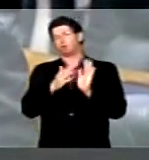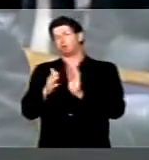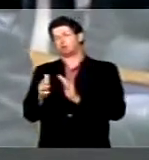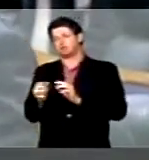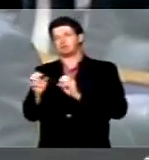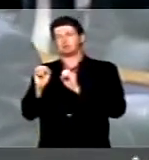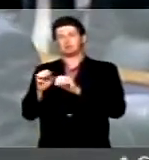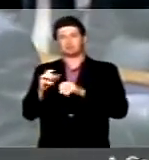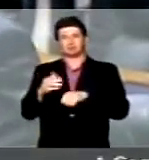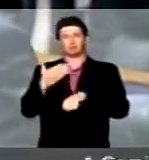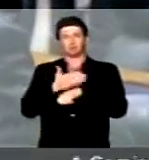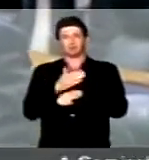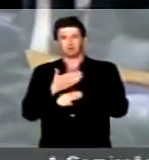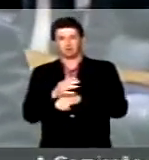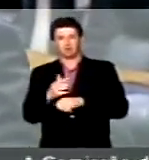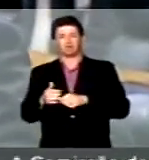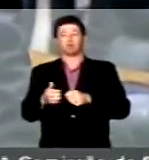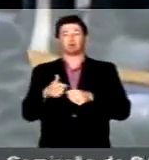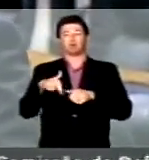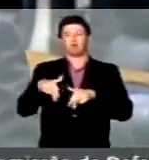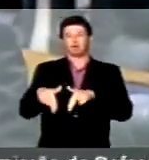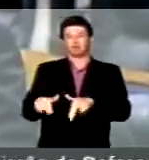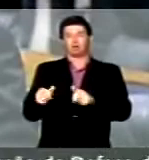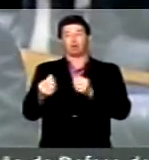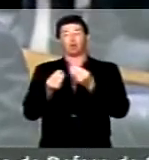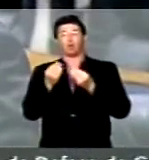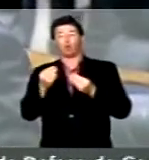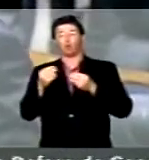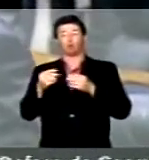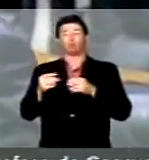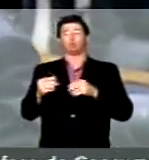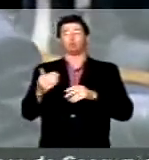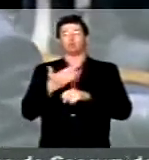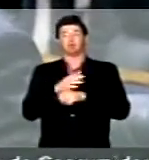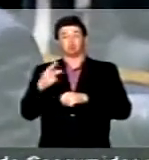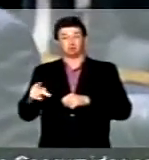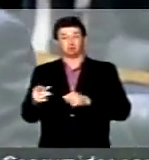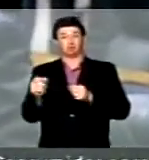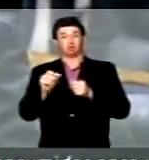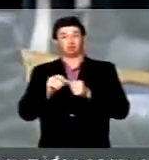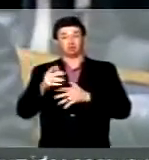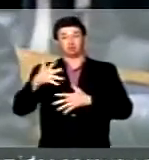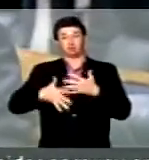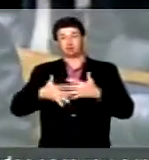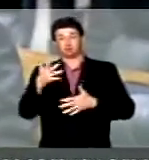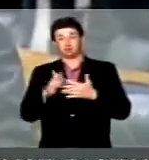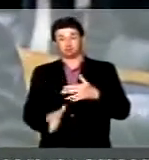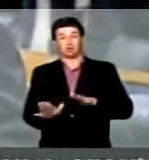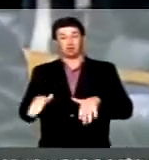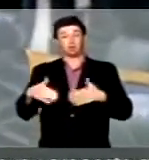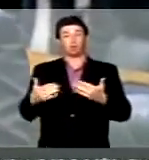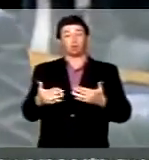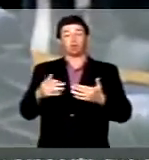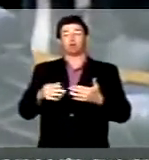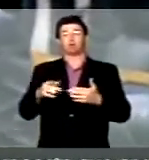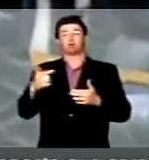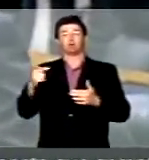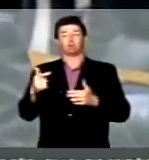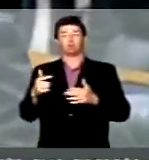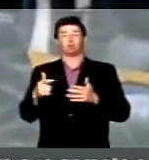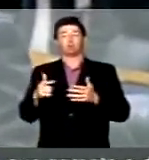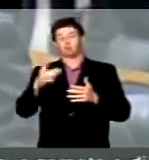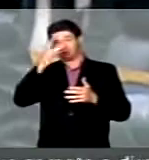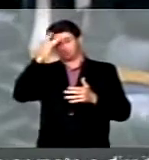de ensinamento, de caminhar, de como se locomover, traz empecilhos quando eles não tiverem